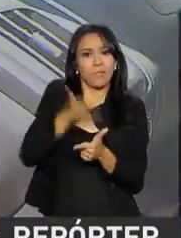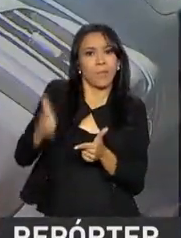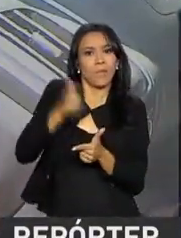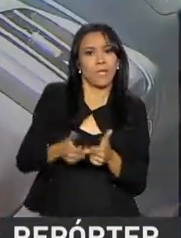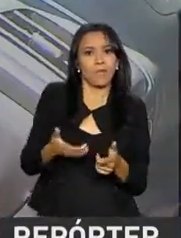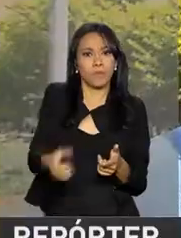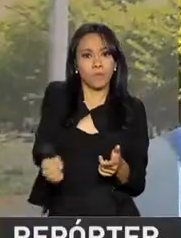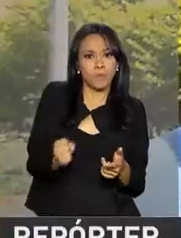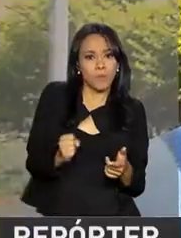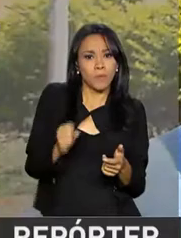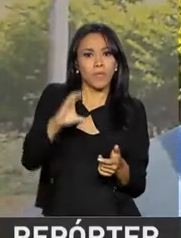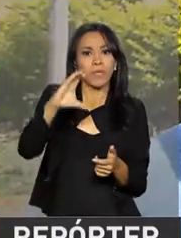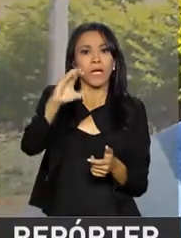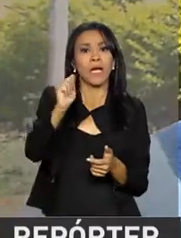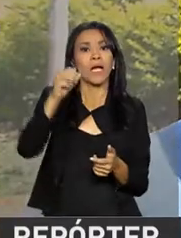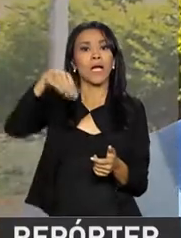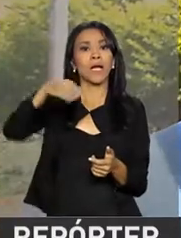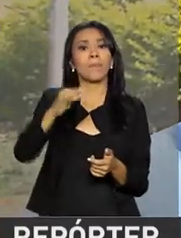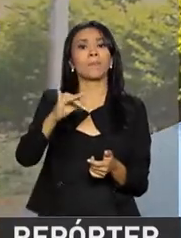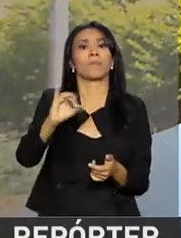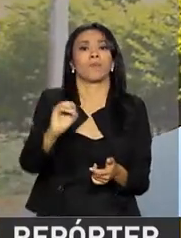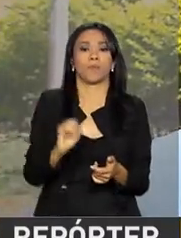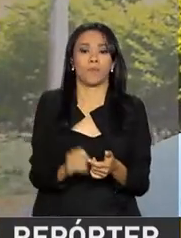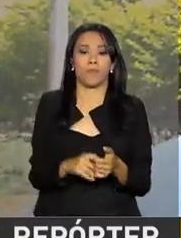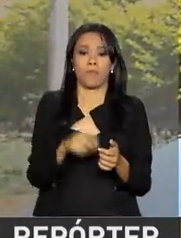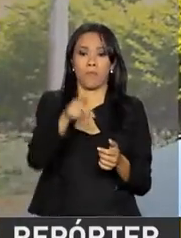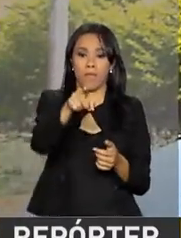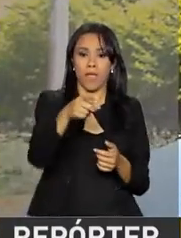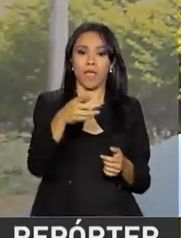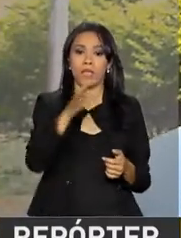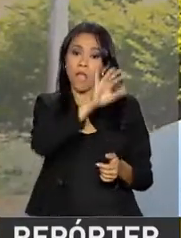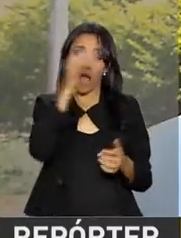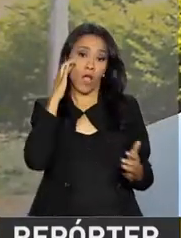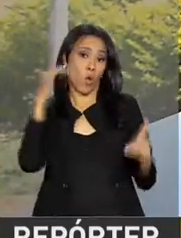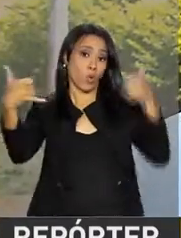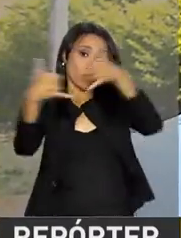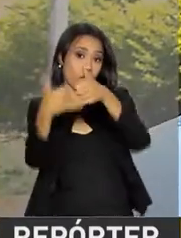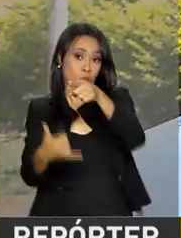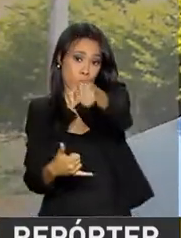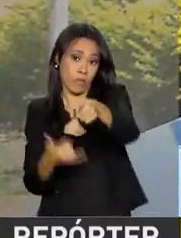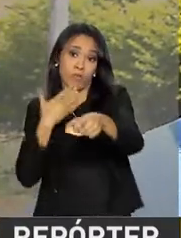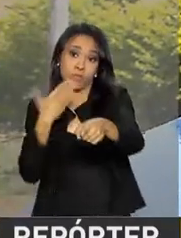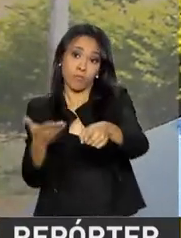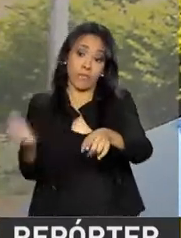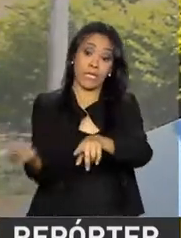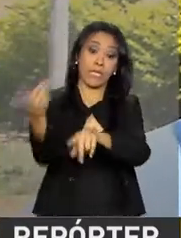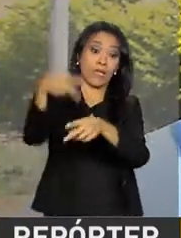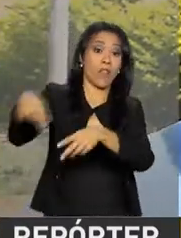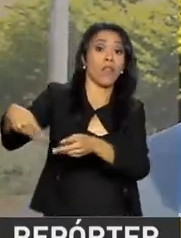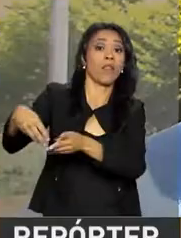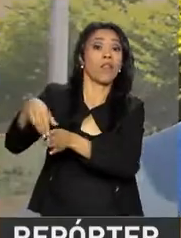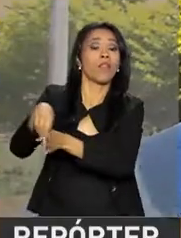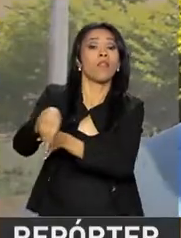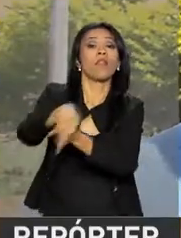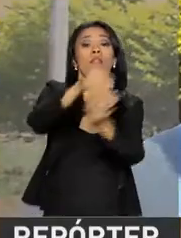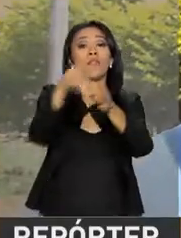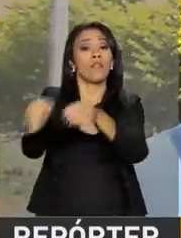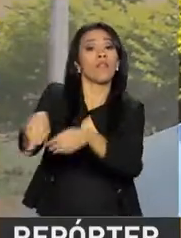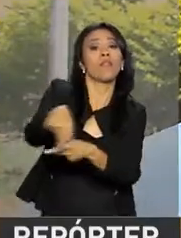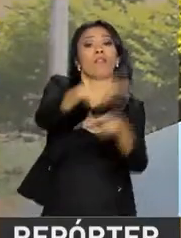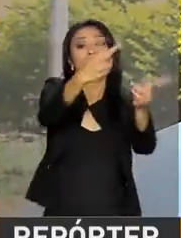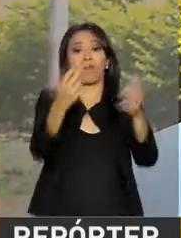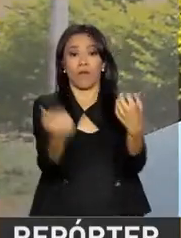do automóvel pedindo que levassem para realizar mais exames e verificar o que realmente teria que trocar